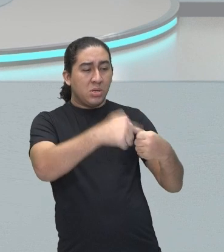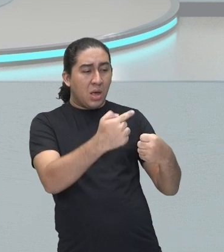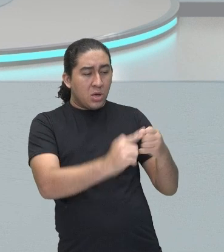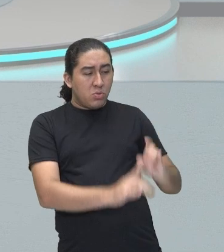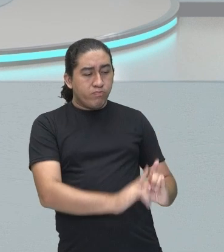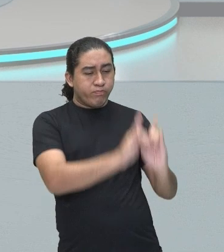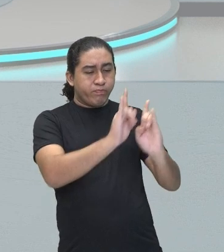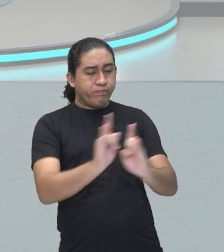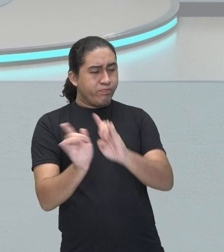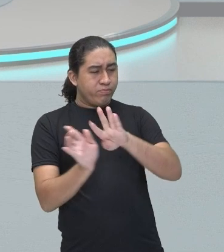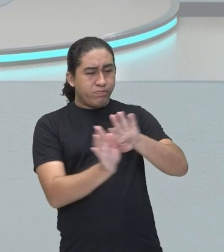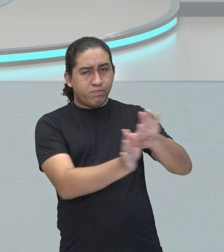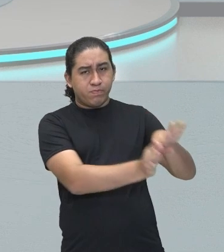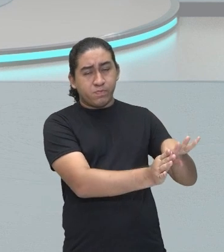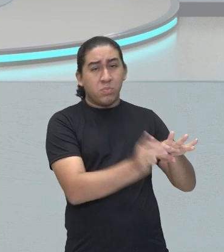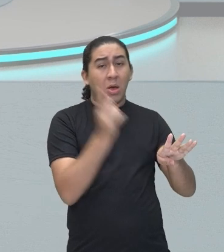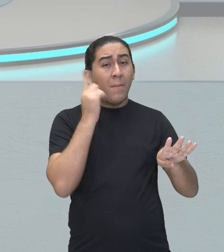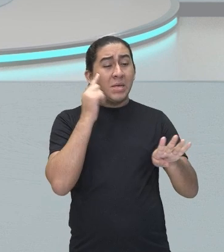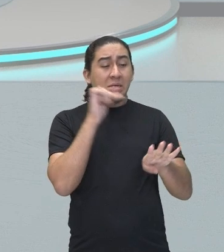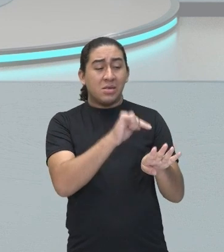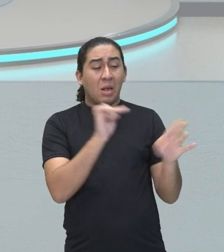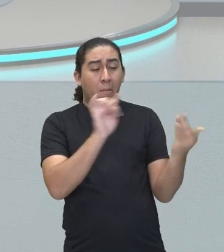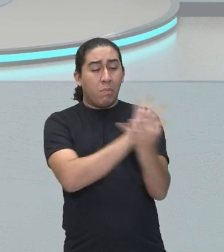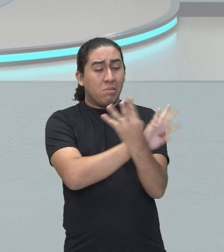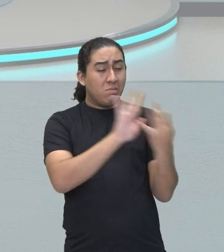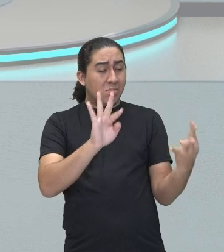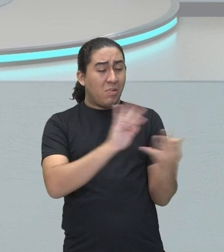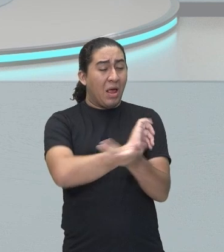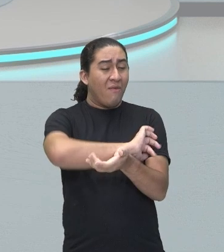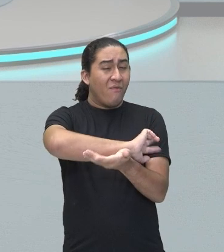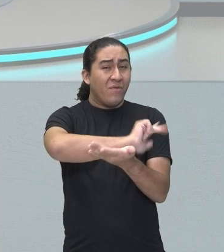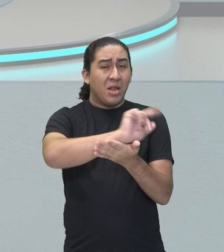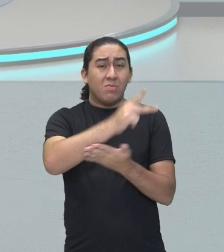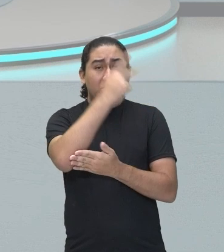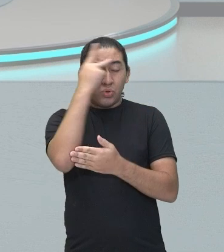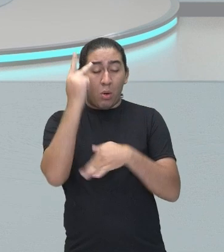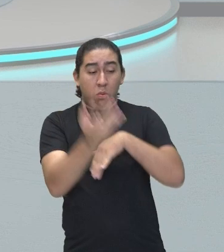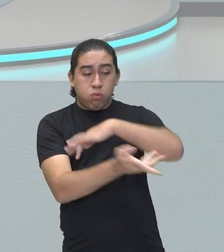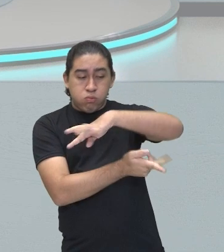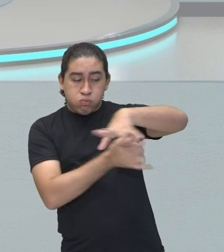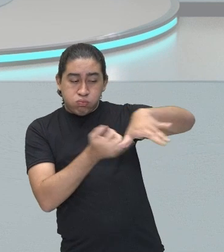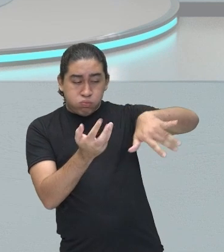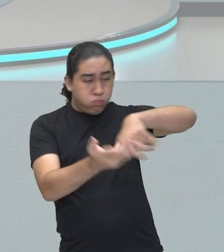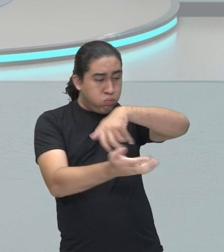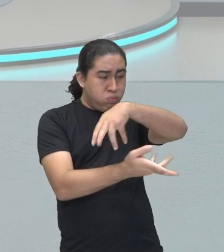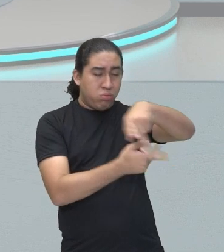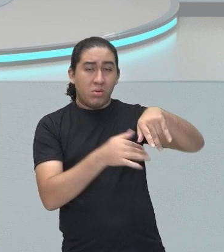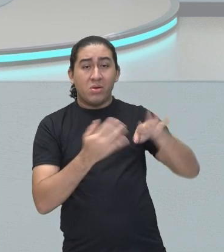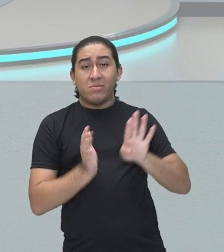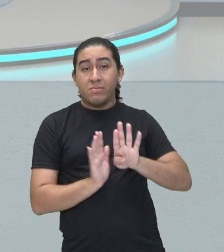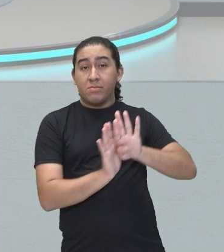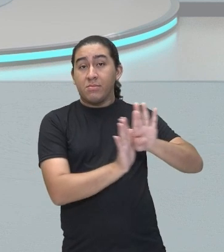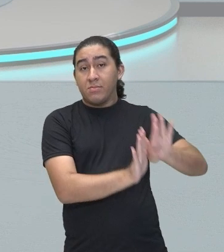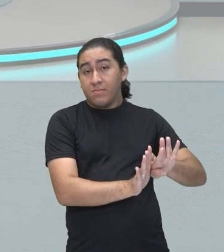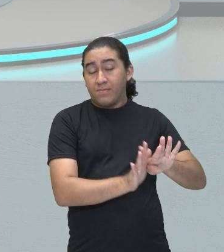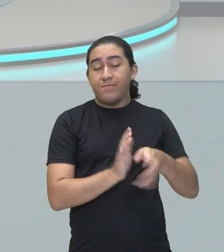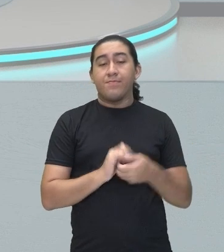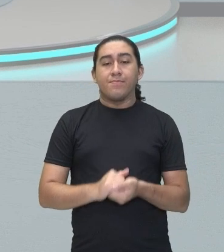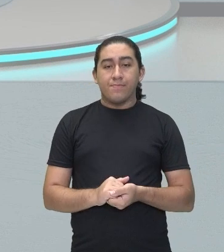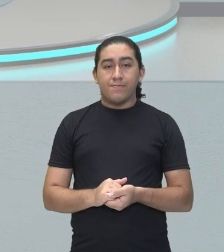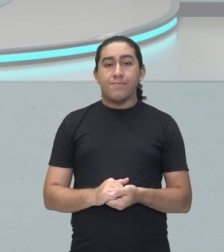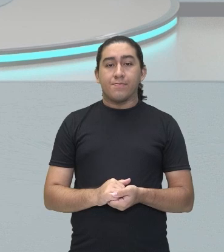Naquela época, ele achava que a cidade era muito tumulto, muita agitação. Então,